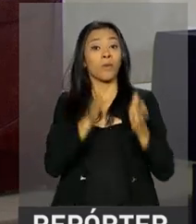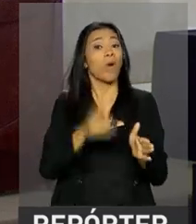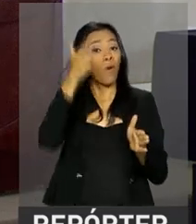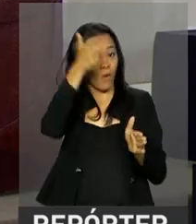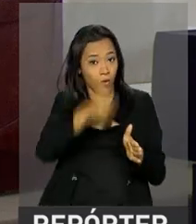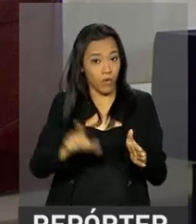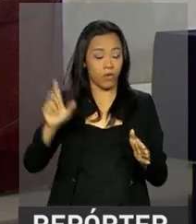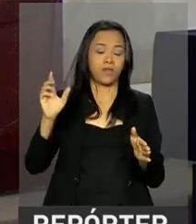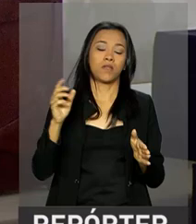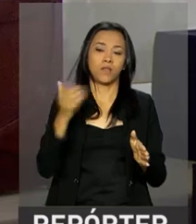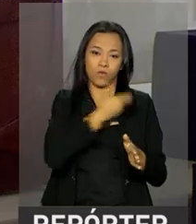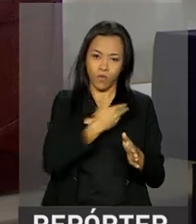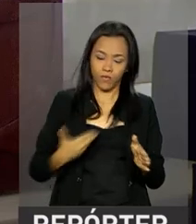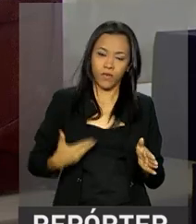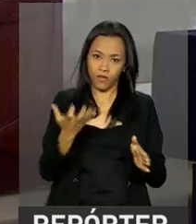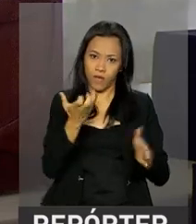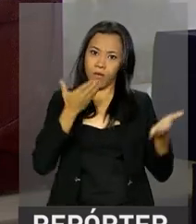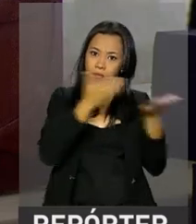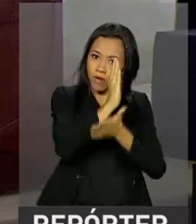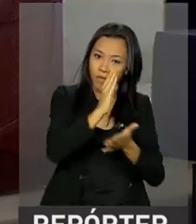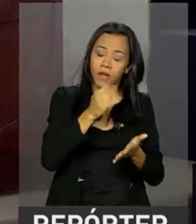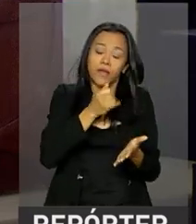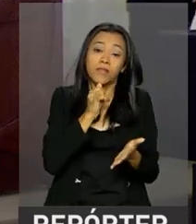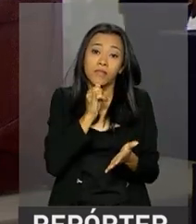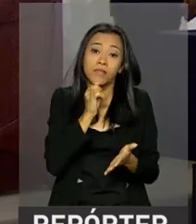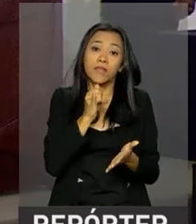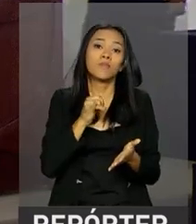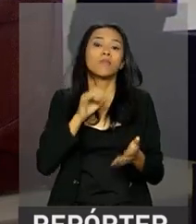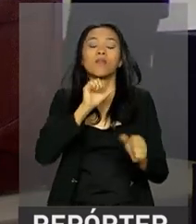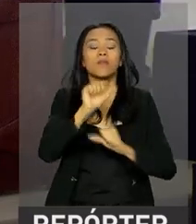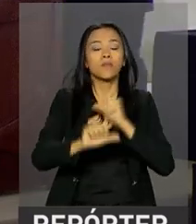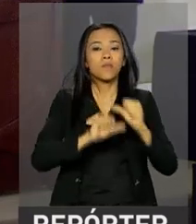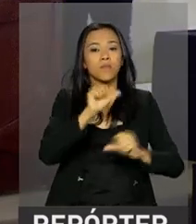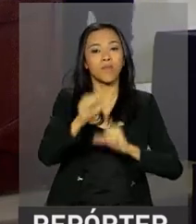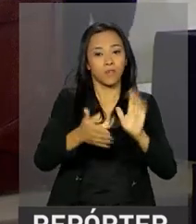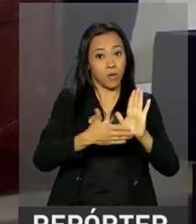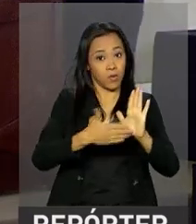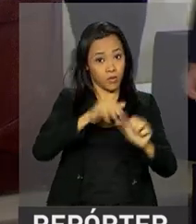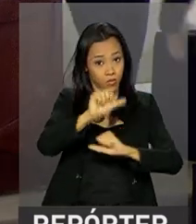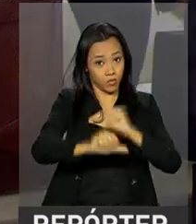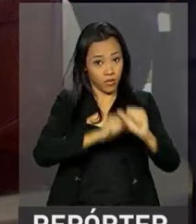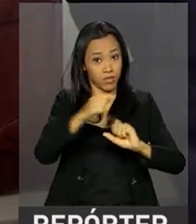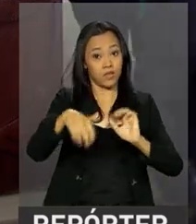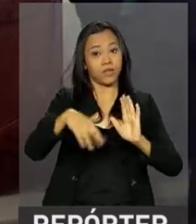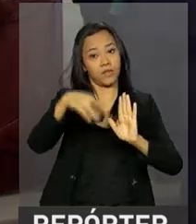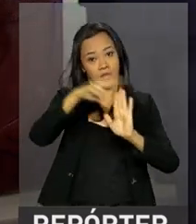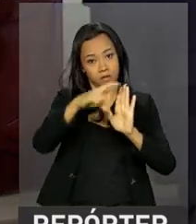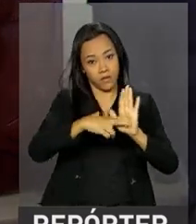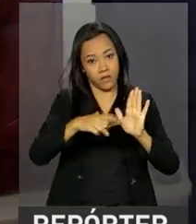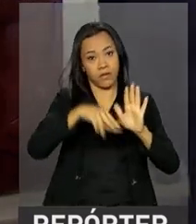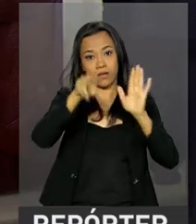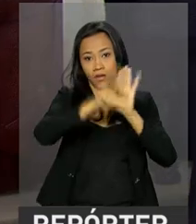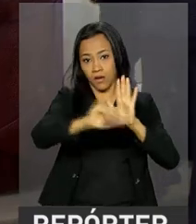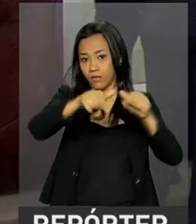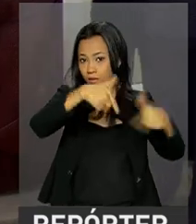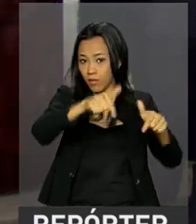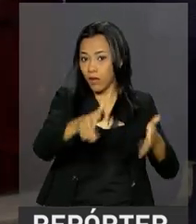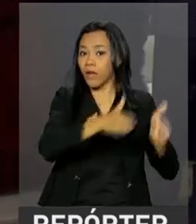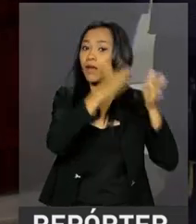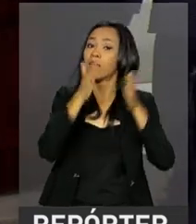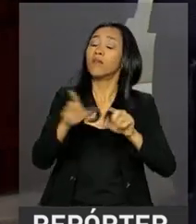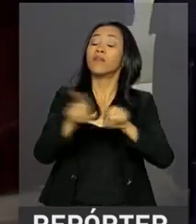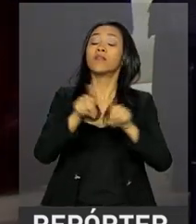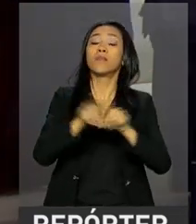o governo busca aprovar e adotar, como por exemplo as reformas, a modernização da legislação trabalhista e também a reforma